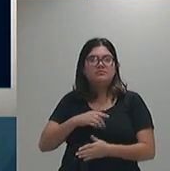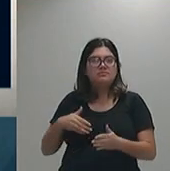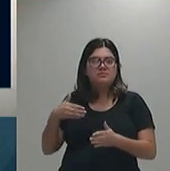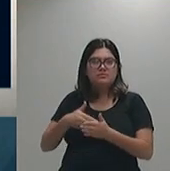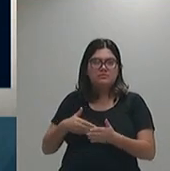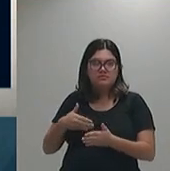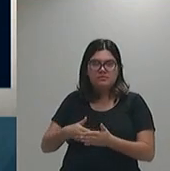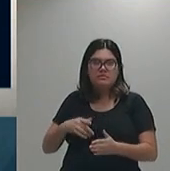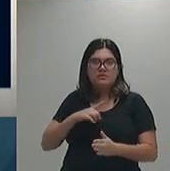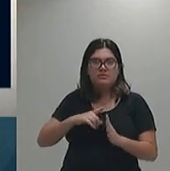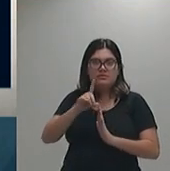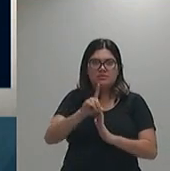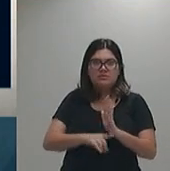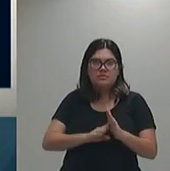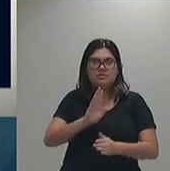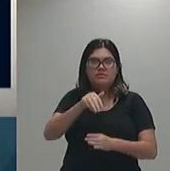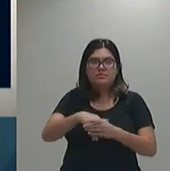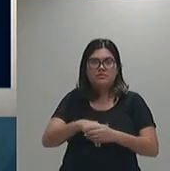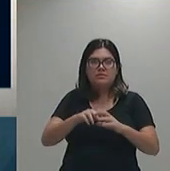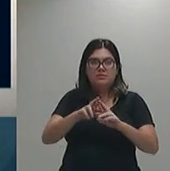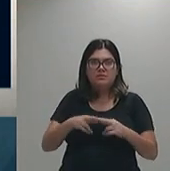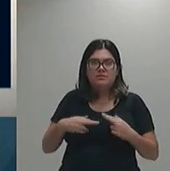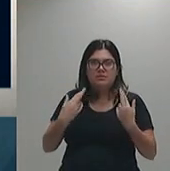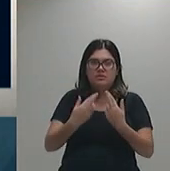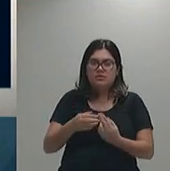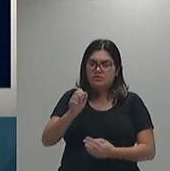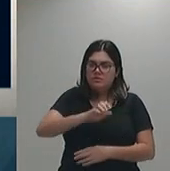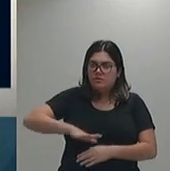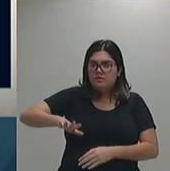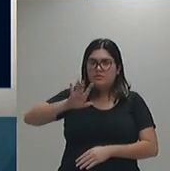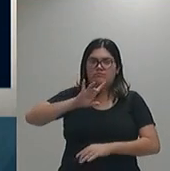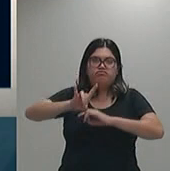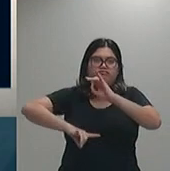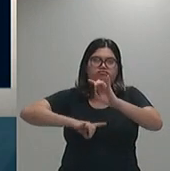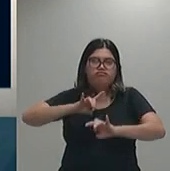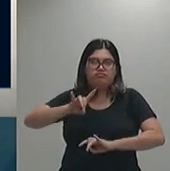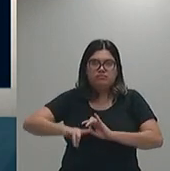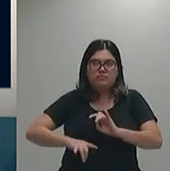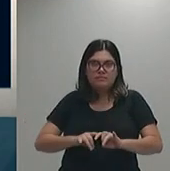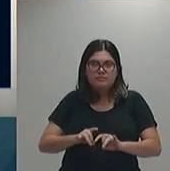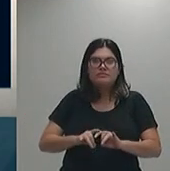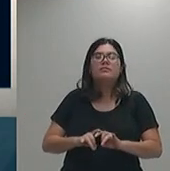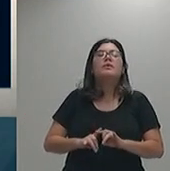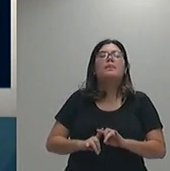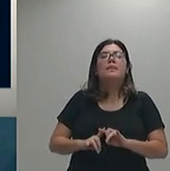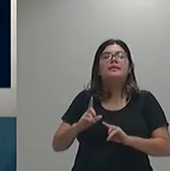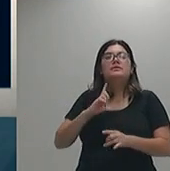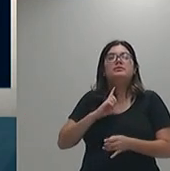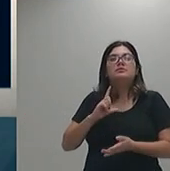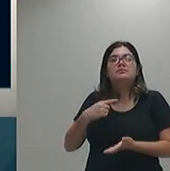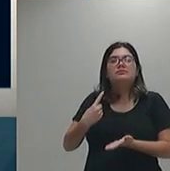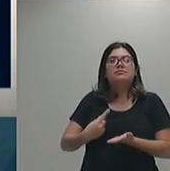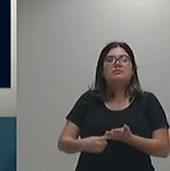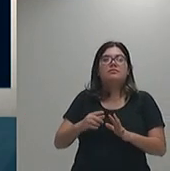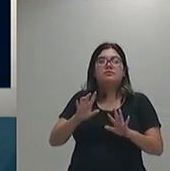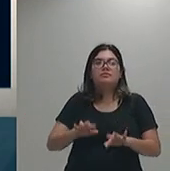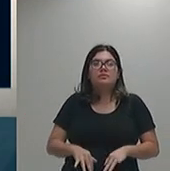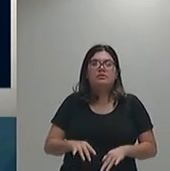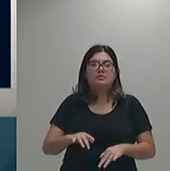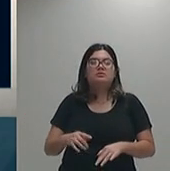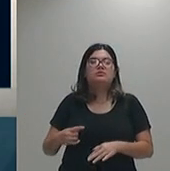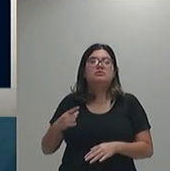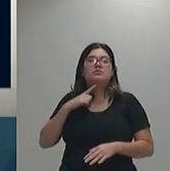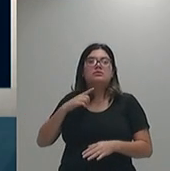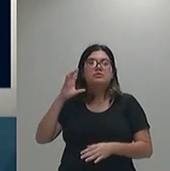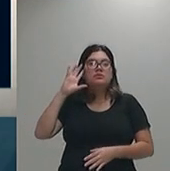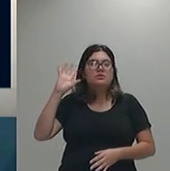de voto na assembleia geral extraordinária a ser designada para o fim de deliberar sobre as medidas a serem tomadas